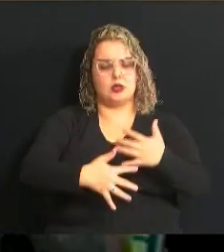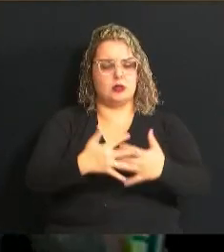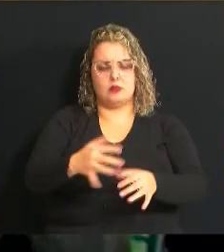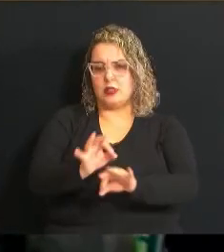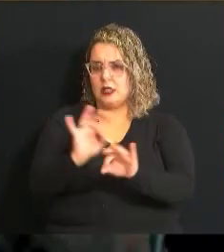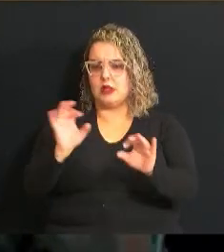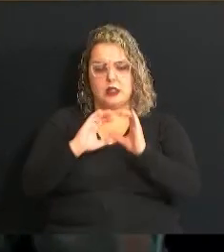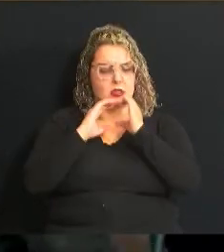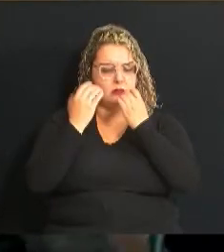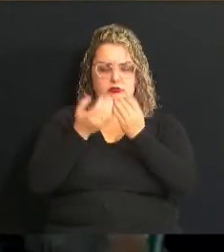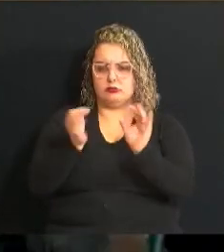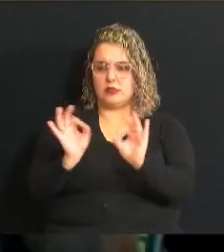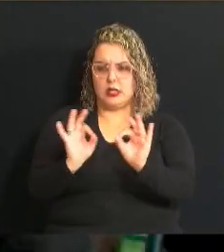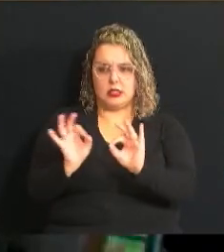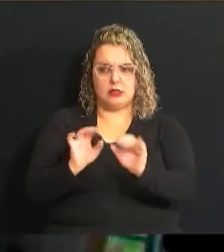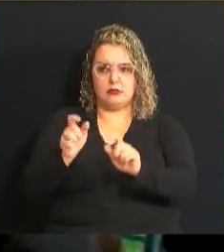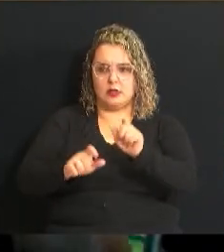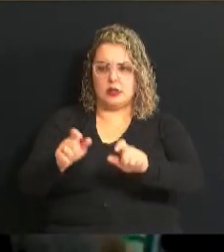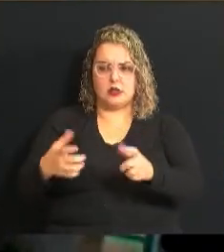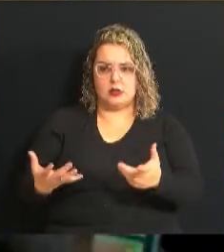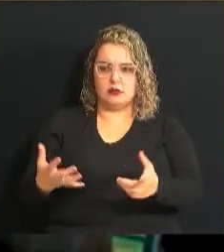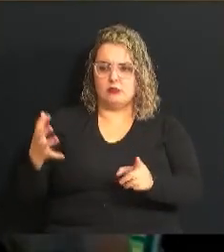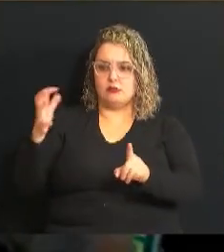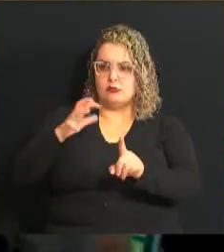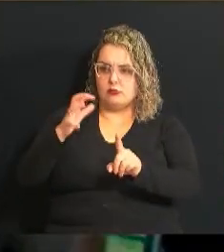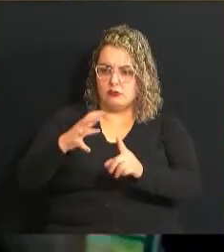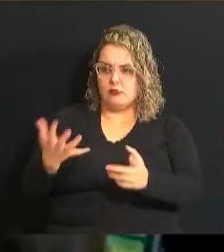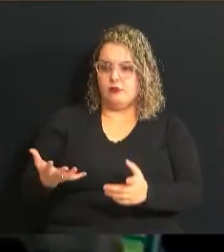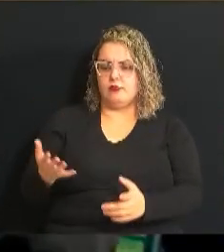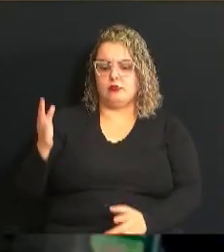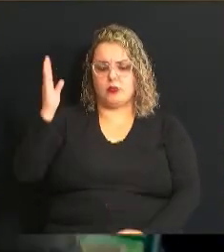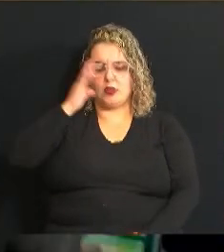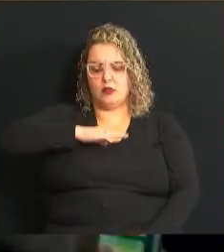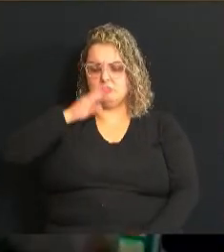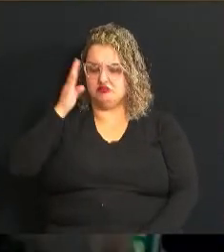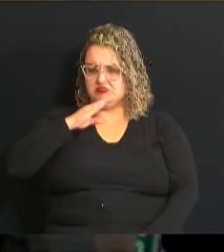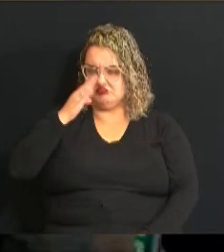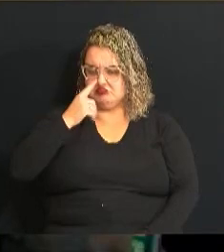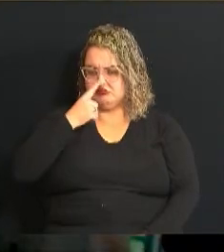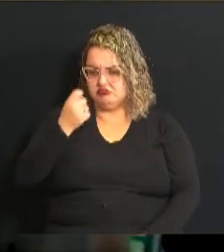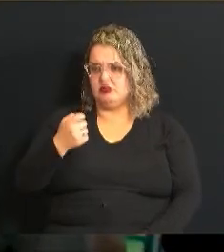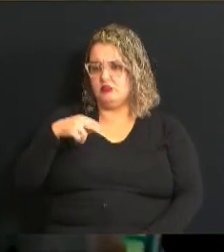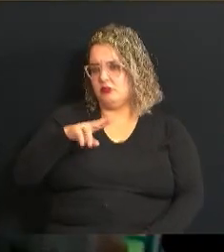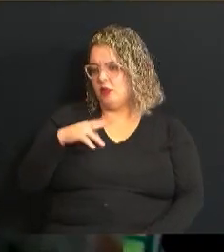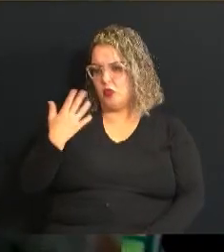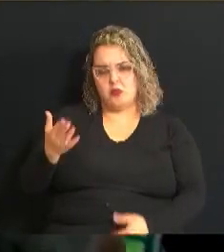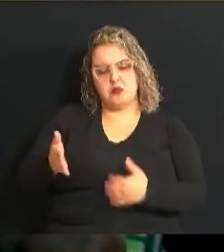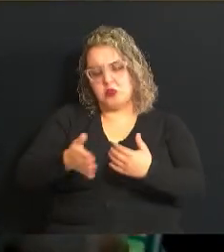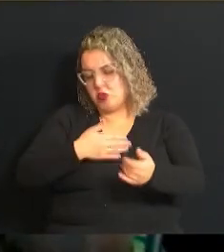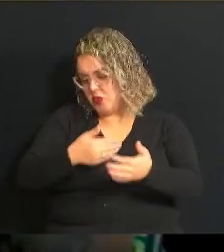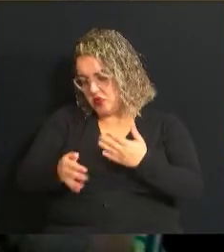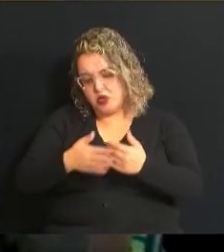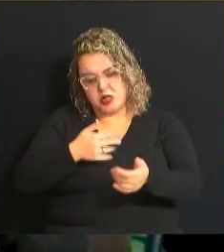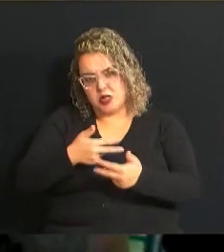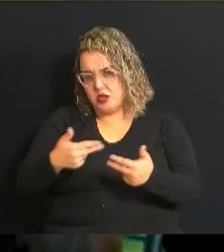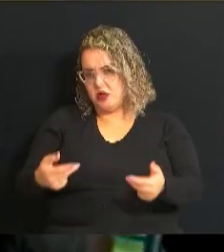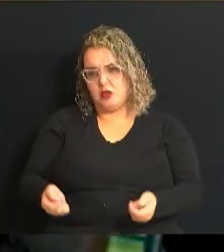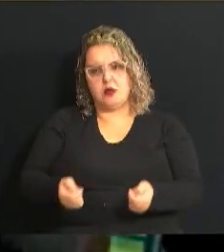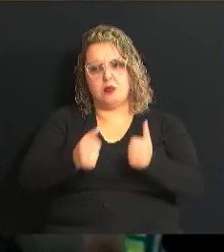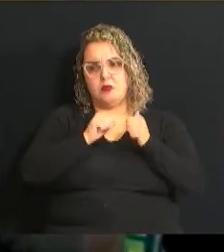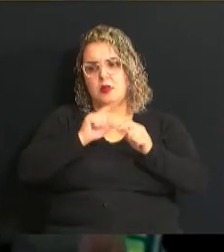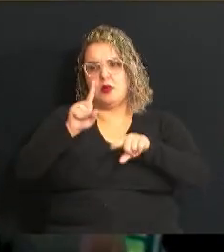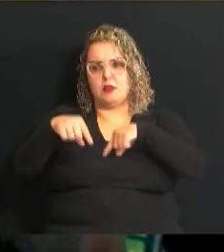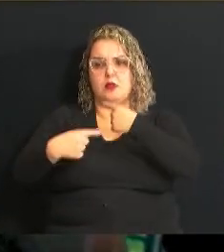comunidade ou qualquer pessoa pode ser atingida pelo mau cheiro ou qualquer coisa em benefício de qualquer outro